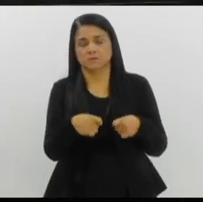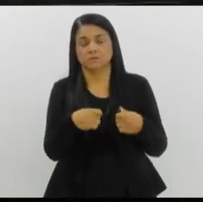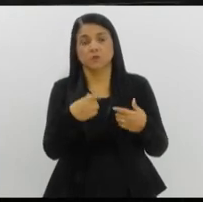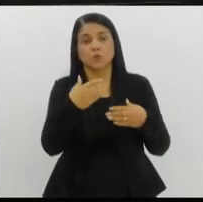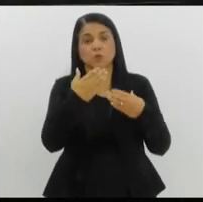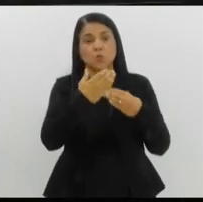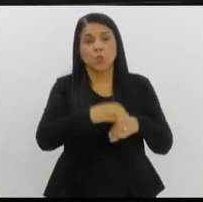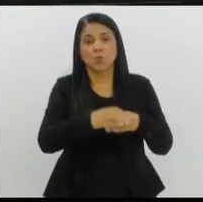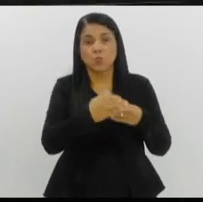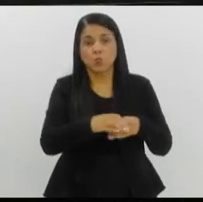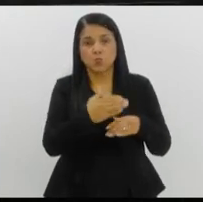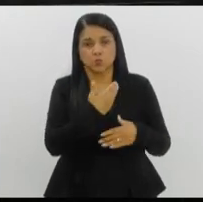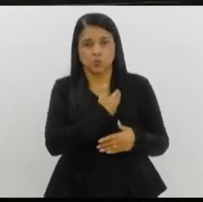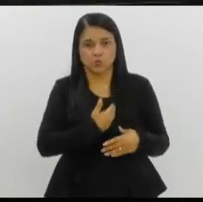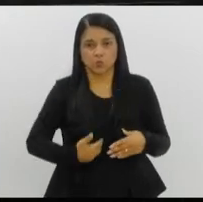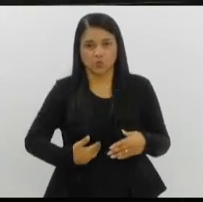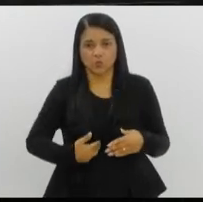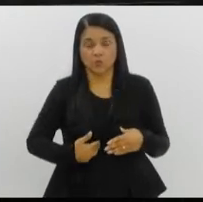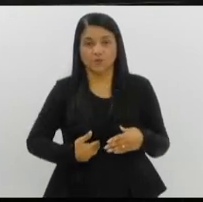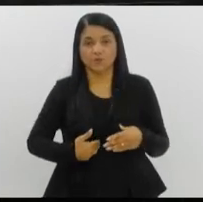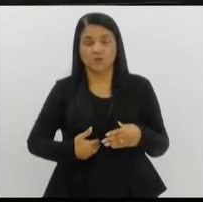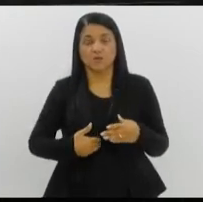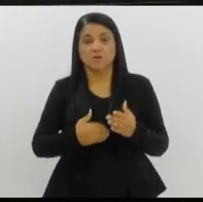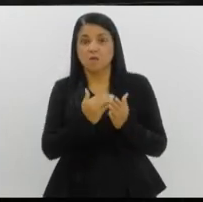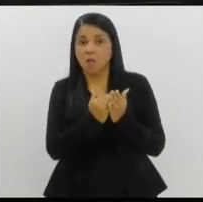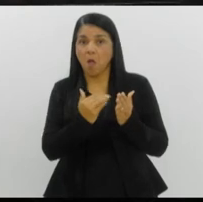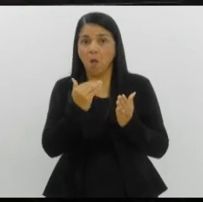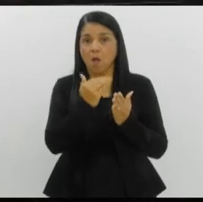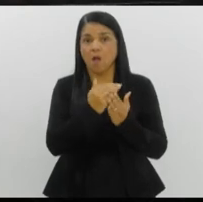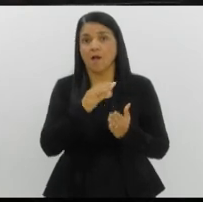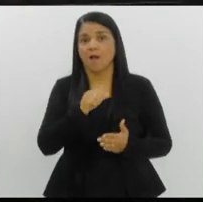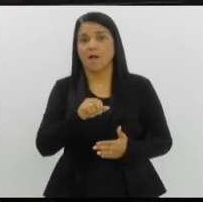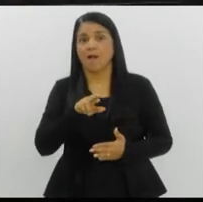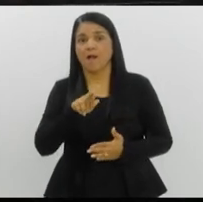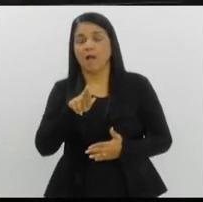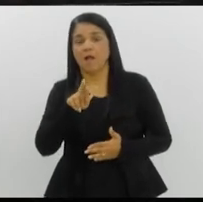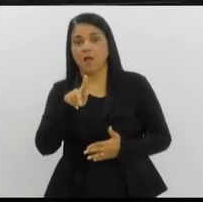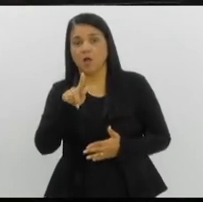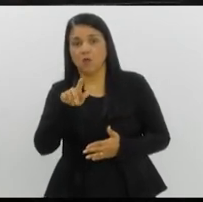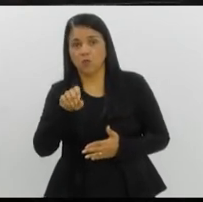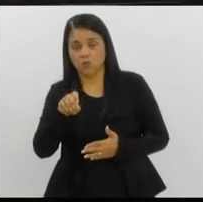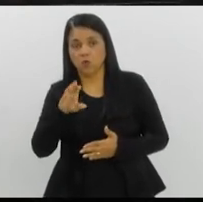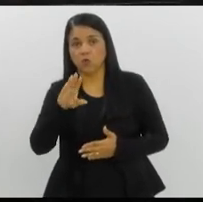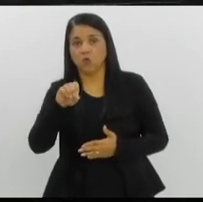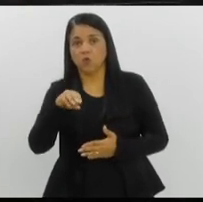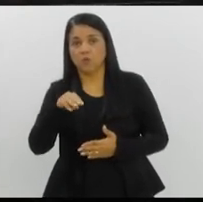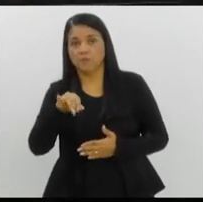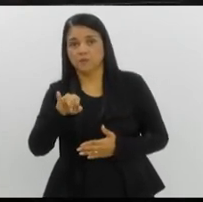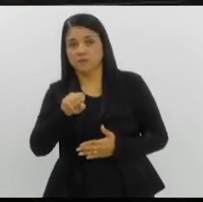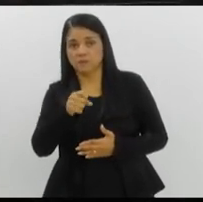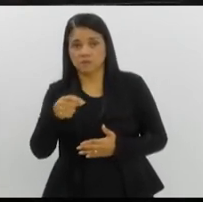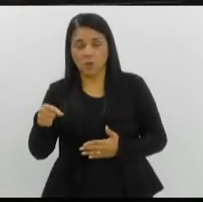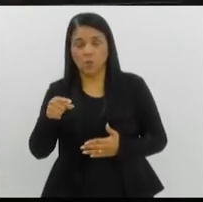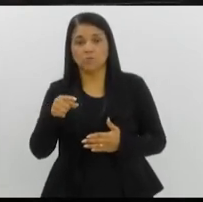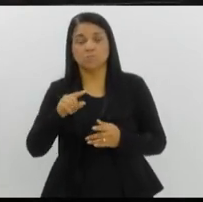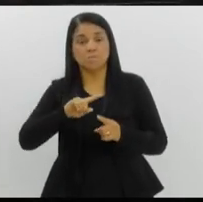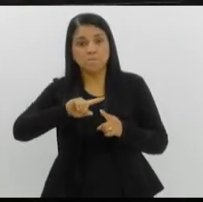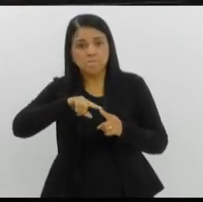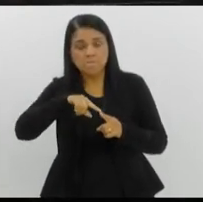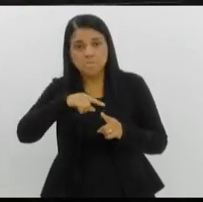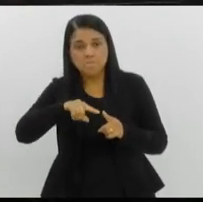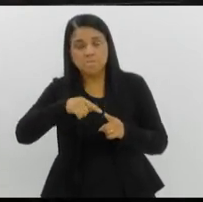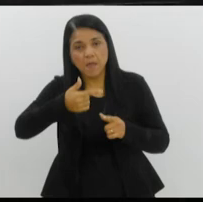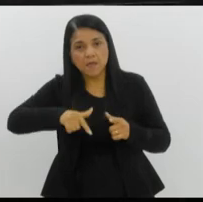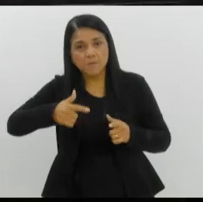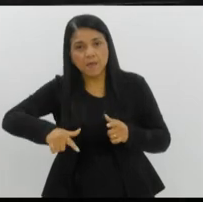crescer, os cargos comissionados, sempre desdobrados em mais cargos ainda,